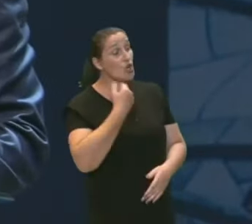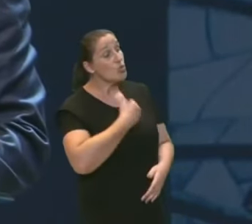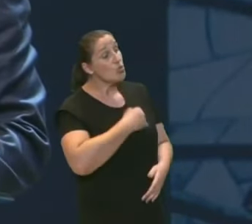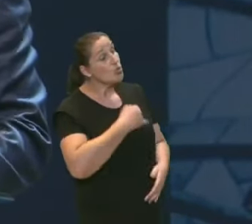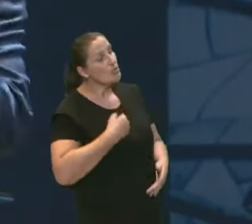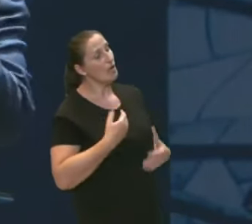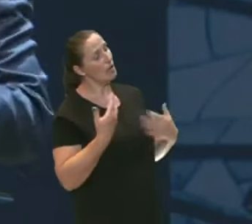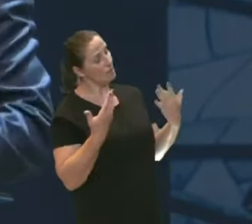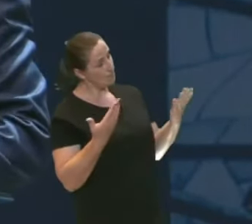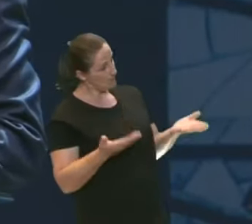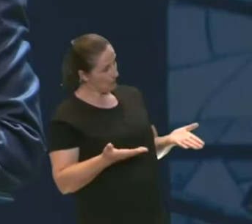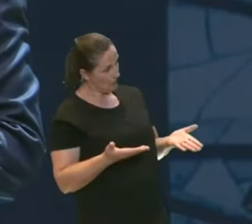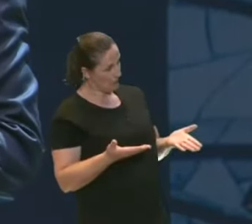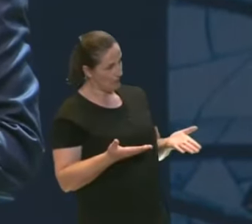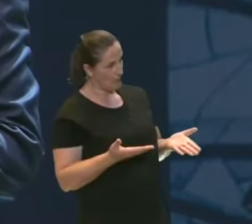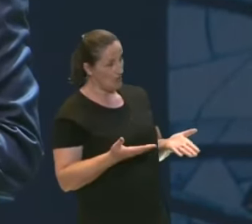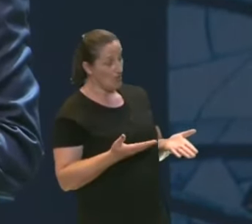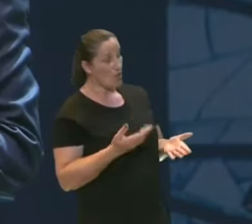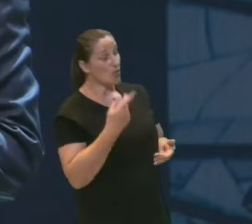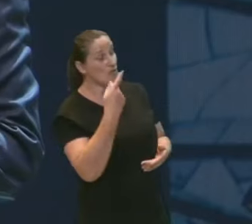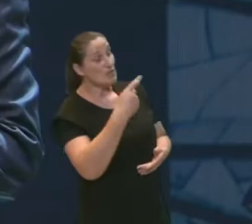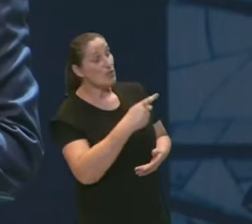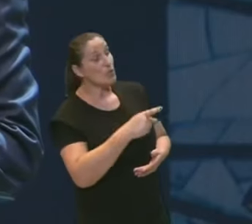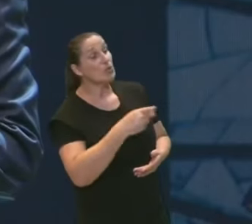olha, seus irmãos fizeram mal.